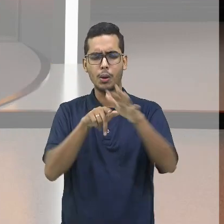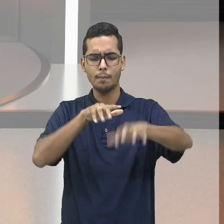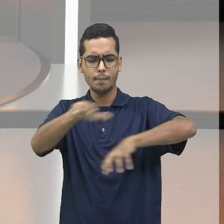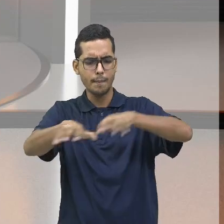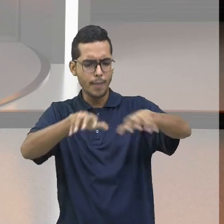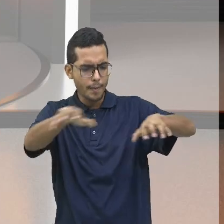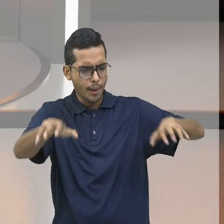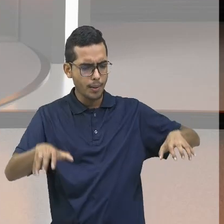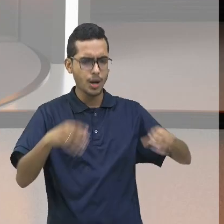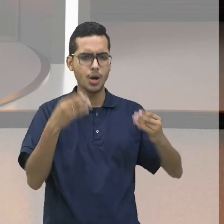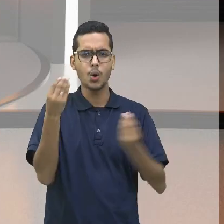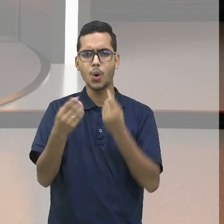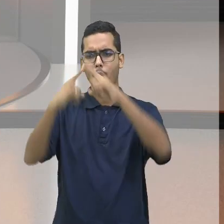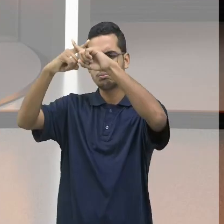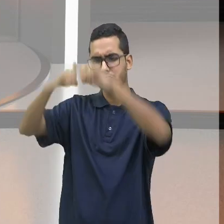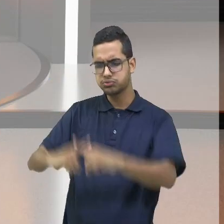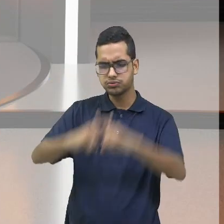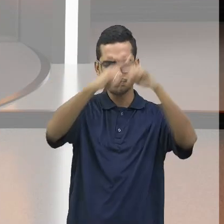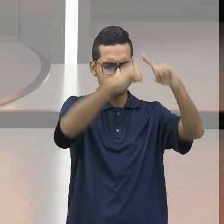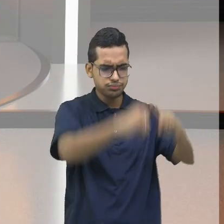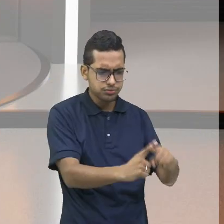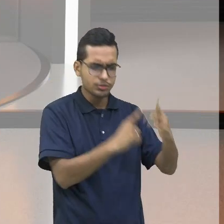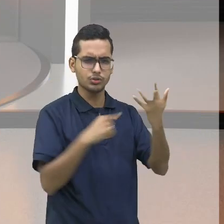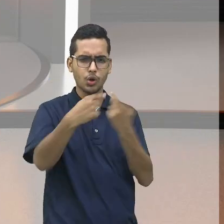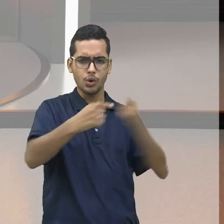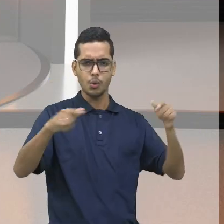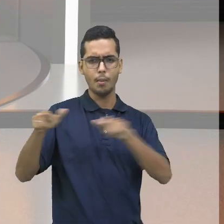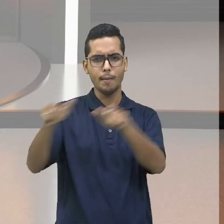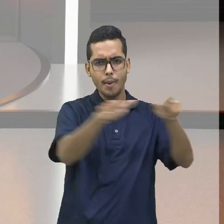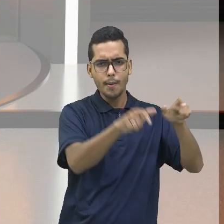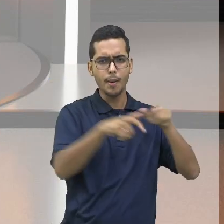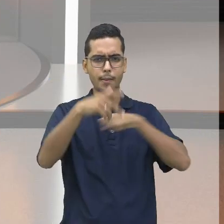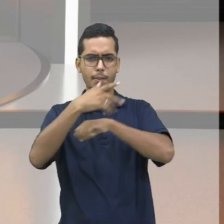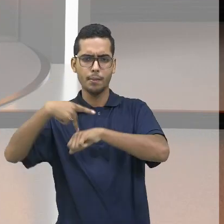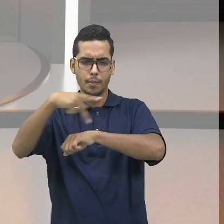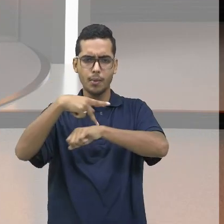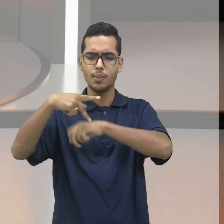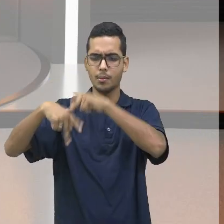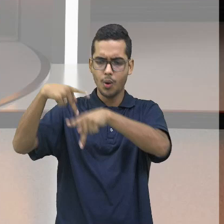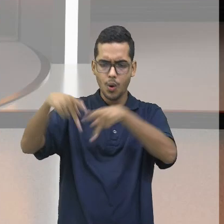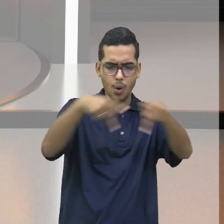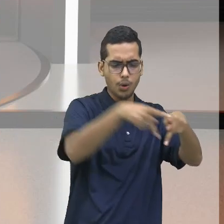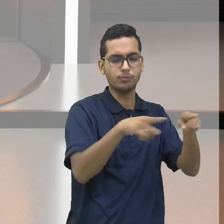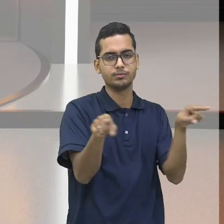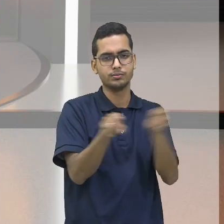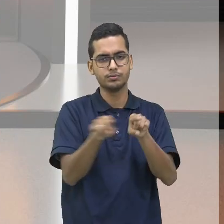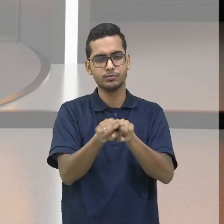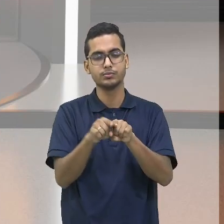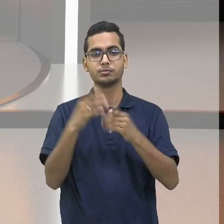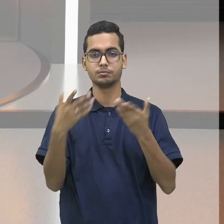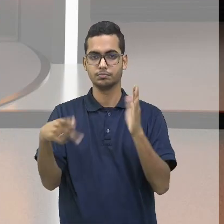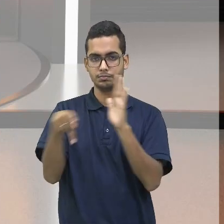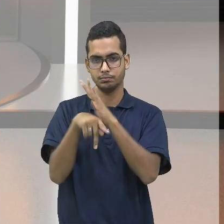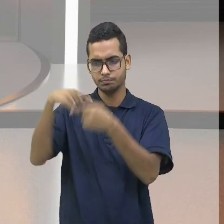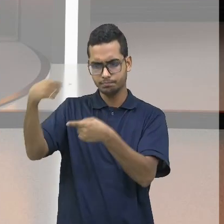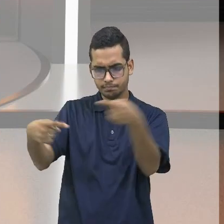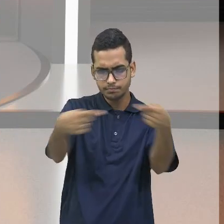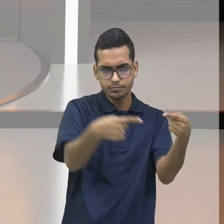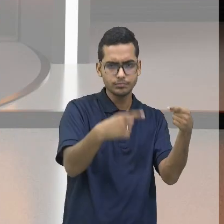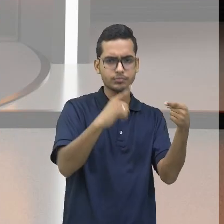as disputas internas entre os diversos povos, tá? E politicamente você tem